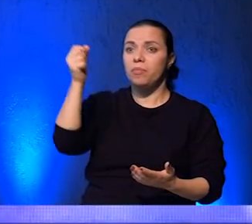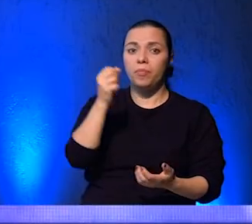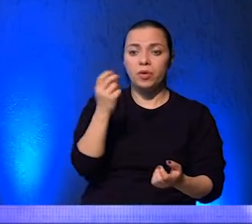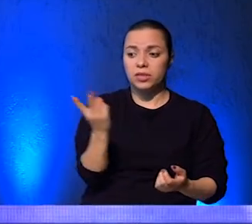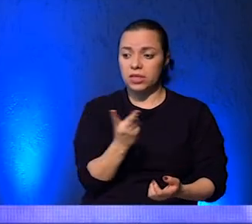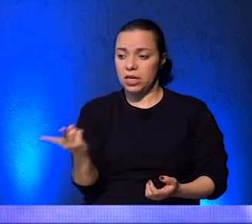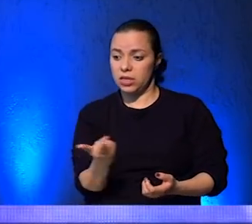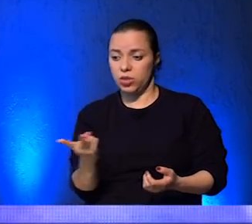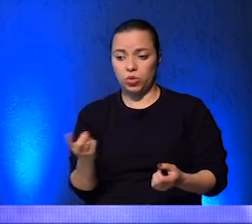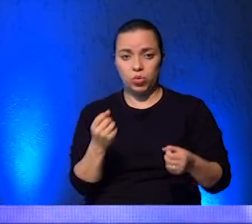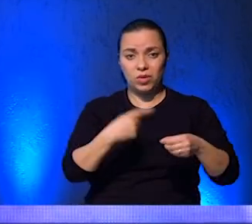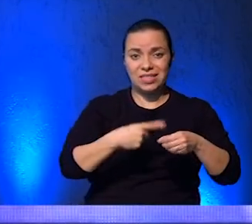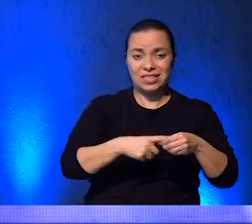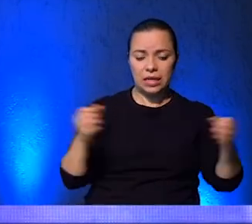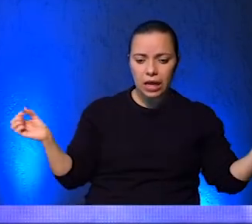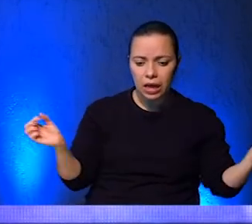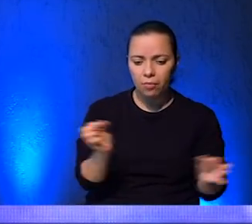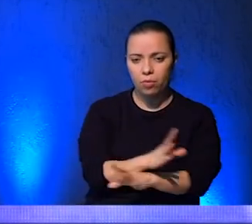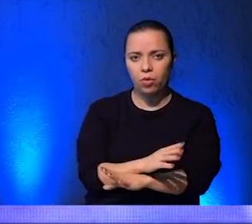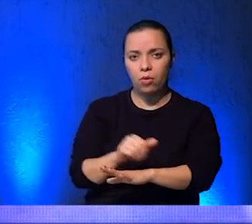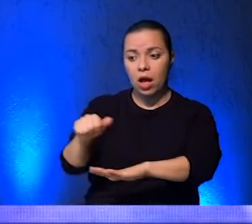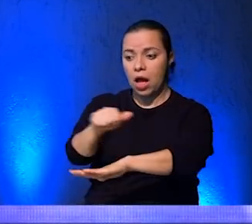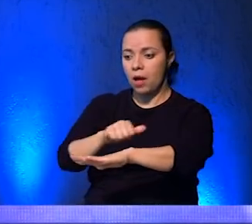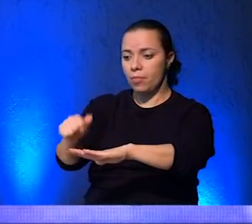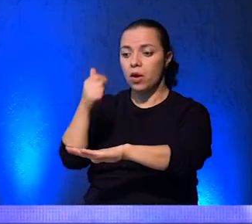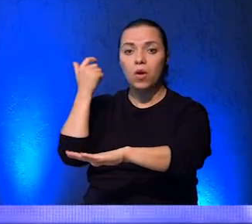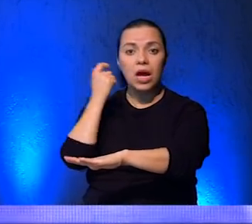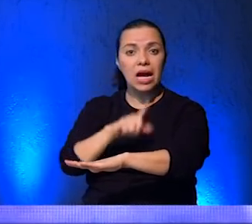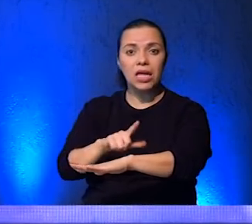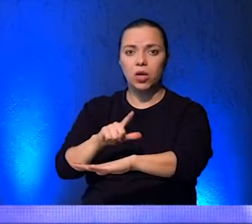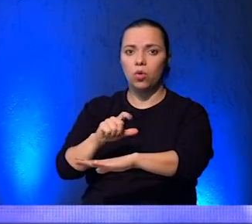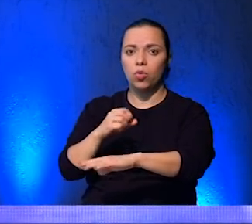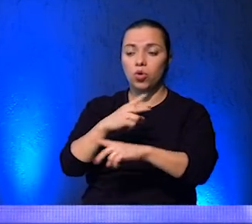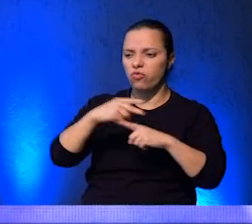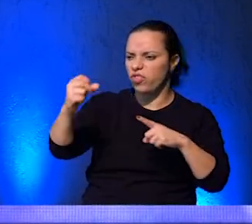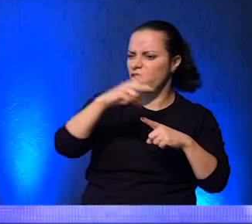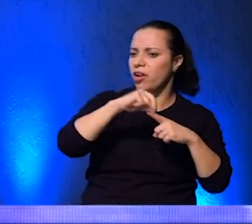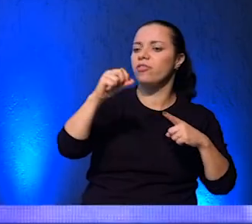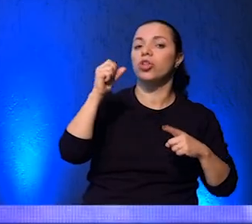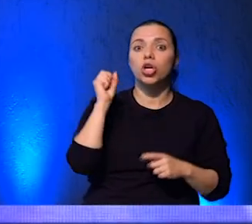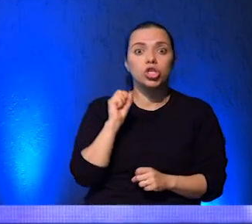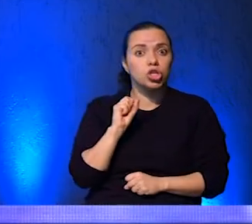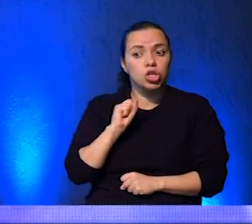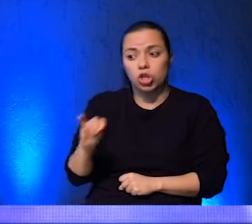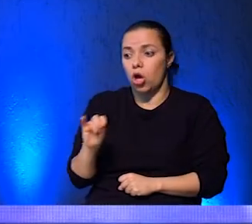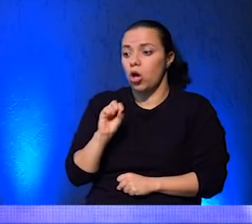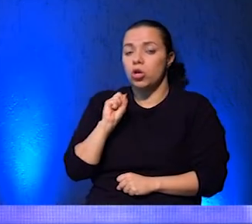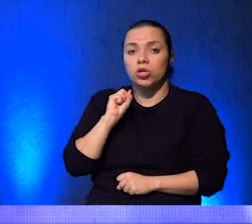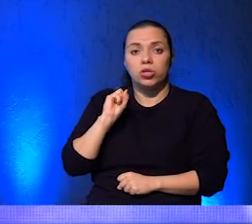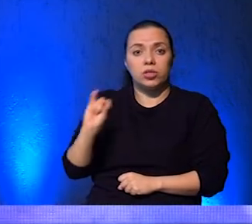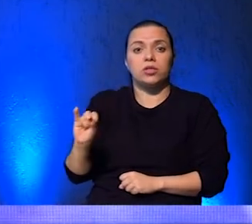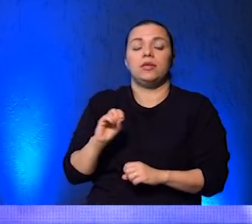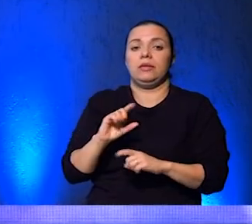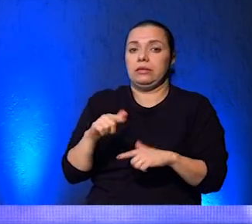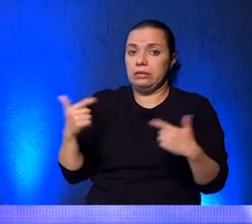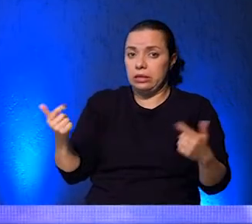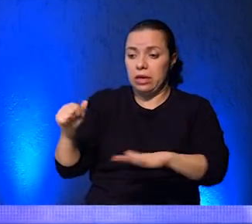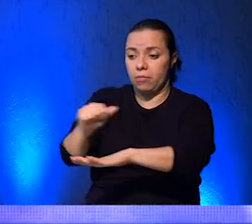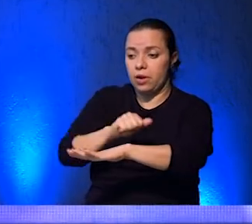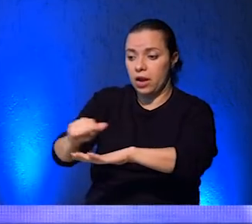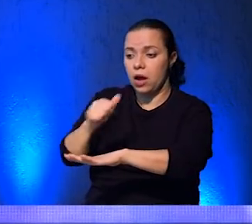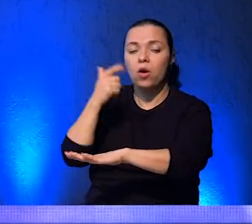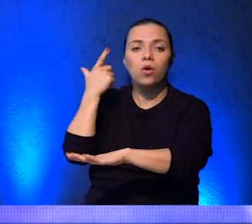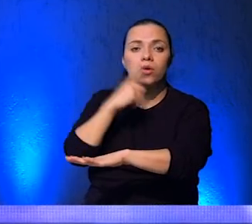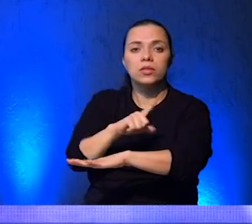abraão não perdeu nada pelo contrário abraão só ganhou só conquistou só aumentou abraão se tornou o